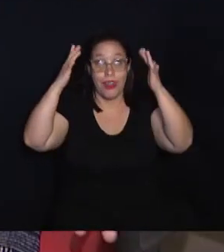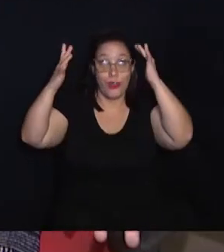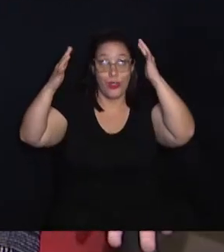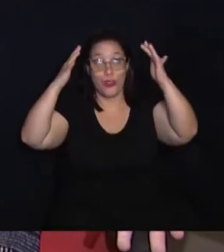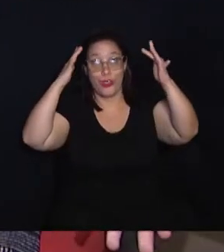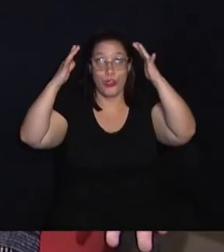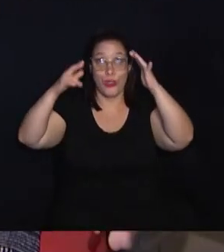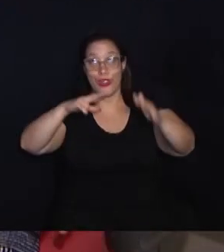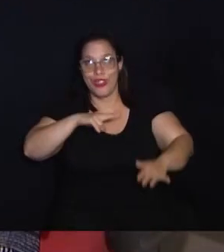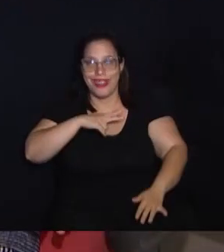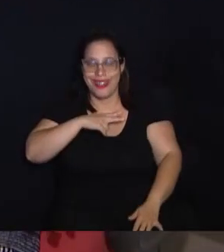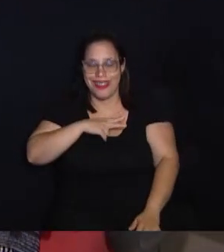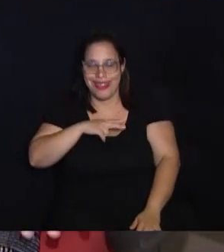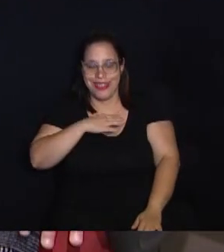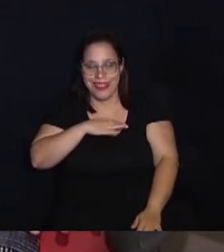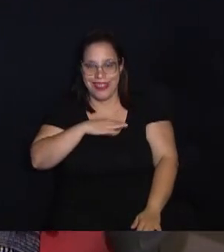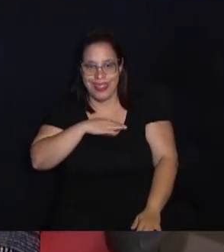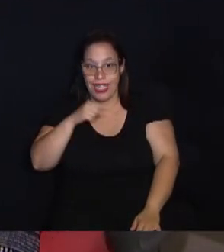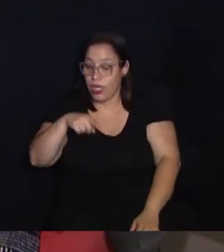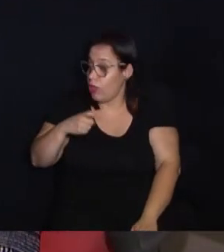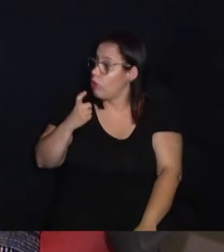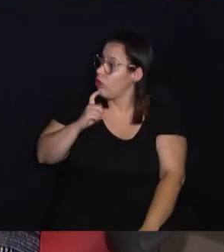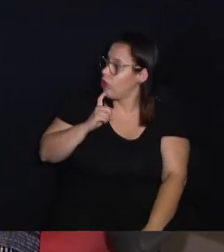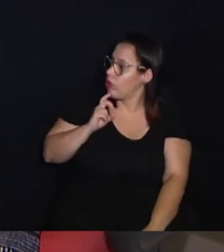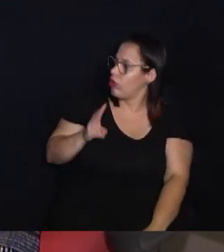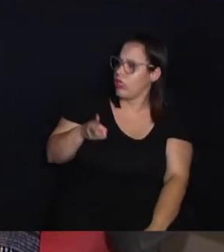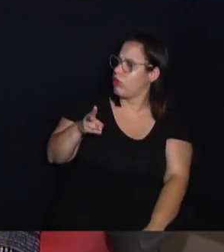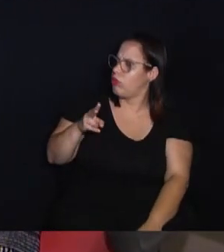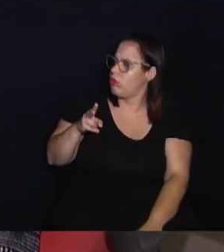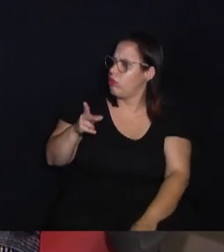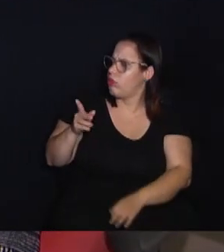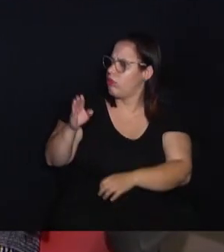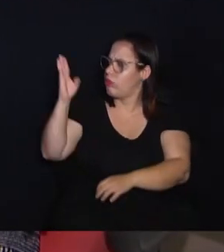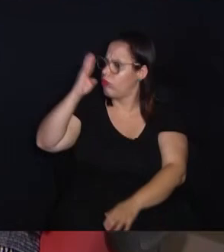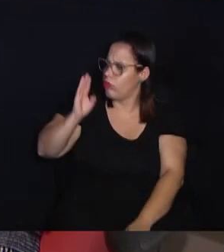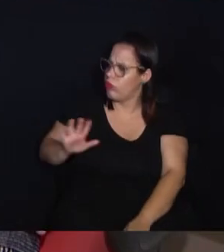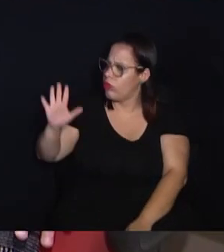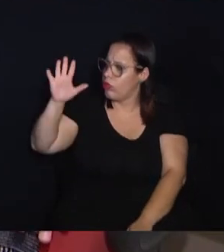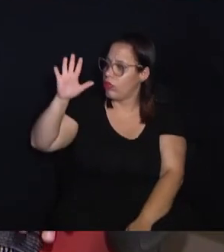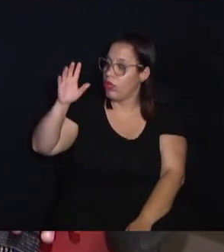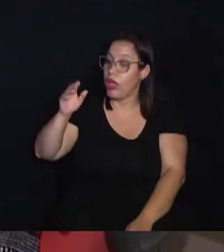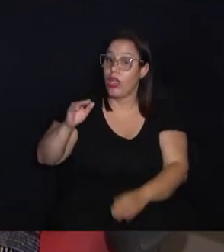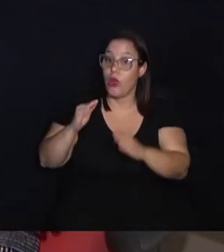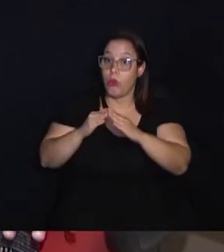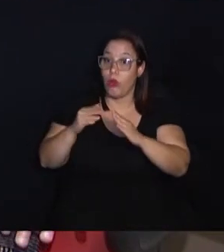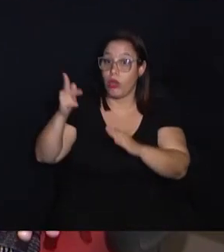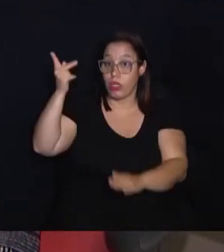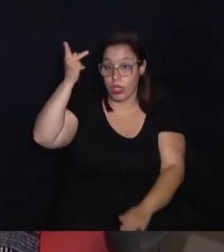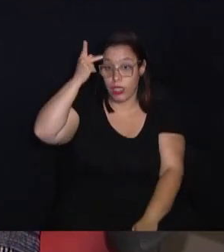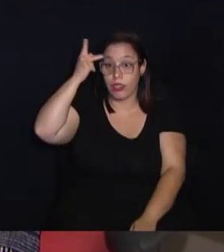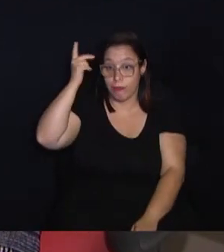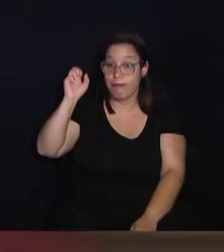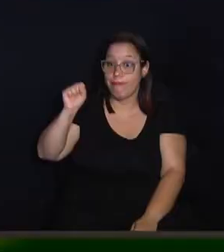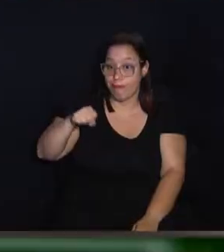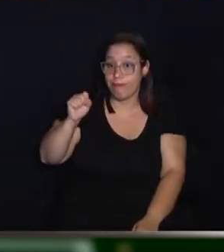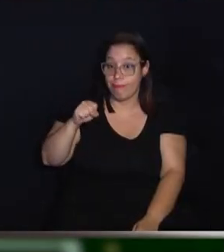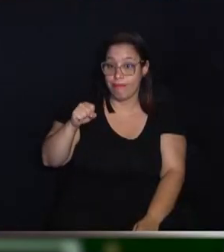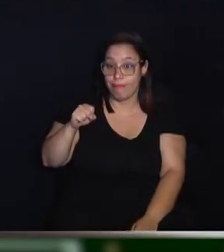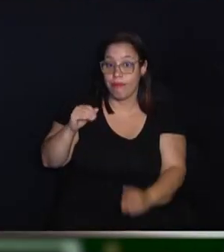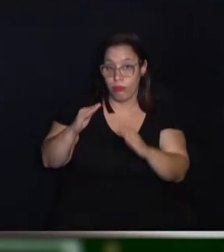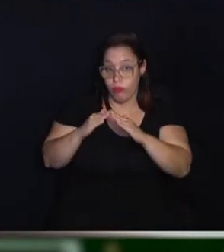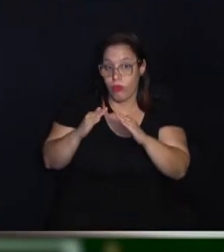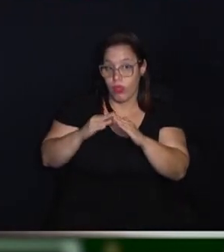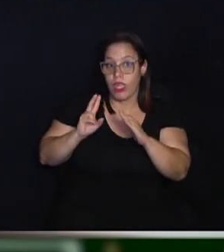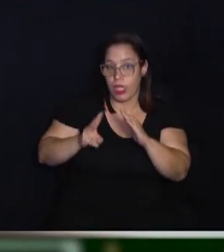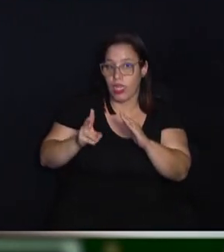Então... Pois é sempre aqui em Campinas ou morou em outro lugar do Brasil? Eu, na verdade, moro em São Paulo, não é? Mas, sim, morei